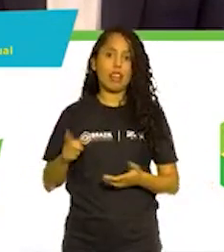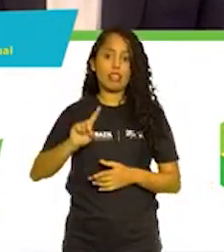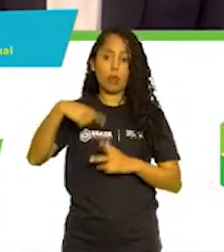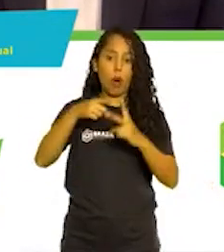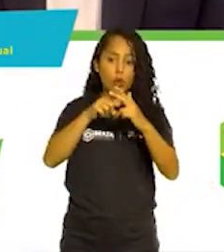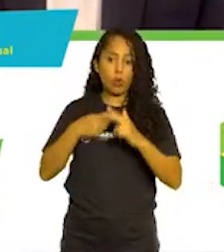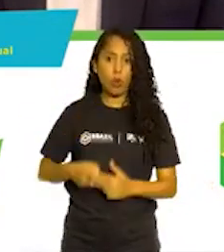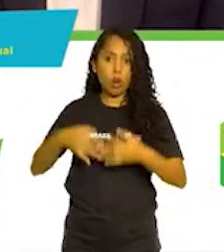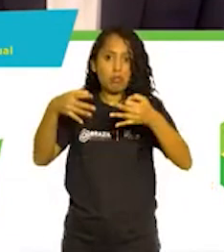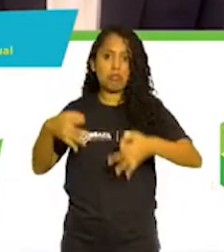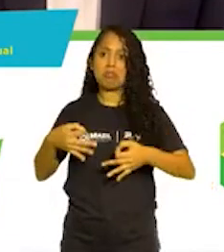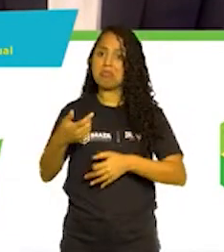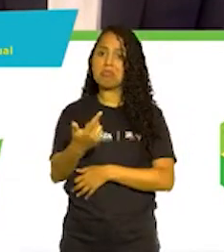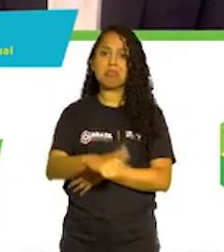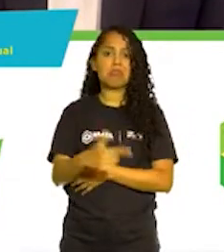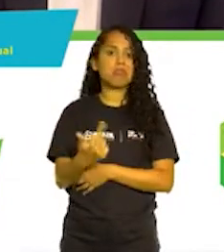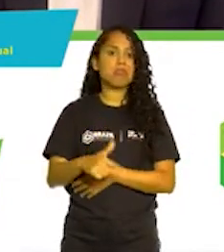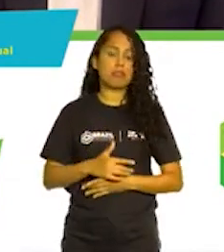que o grande...